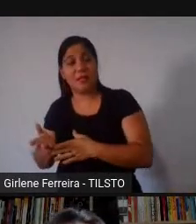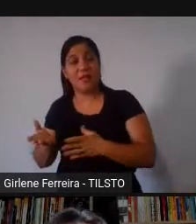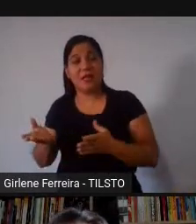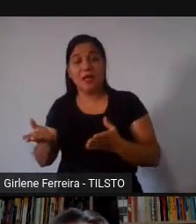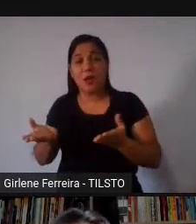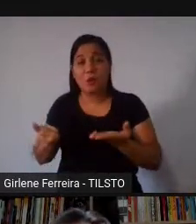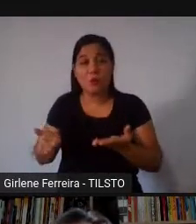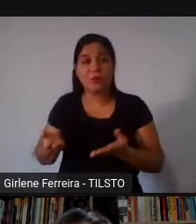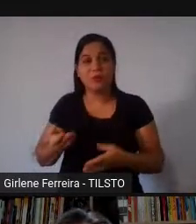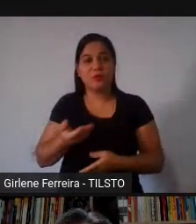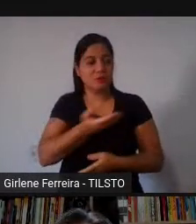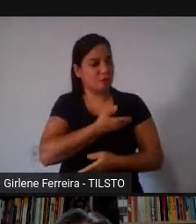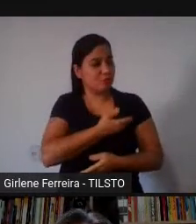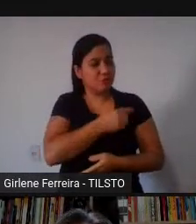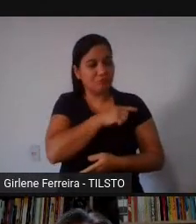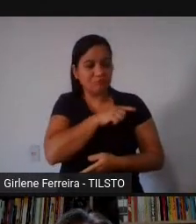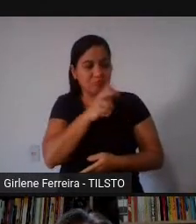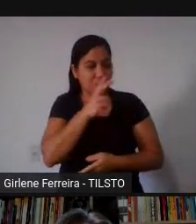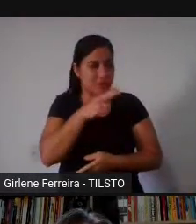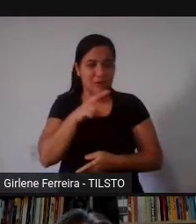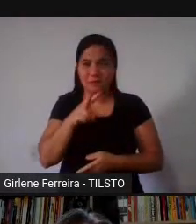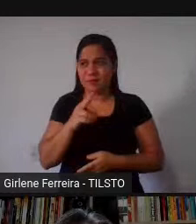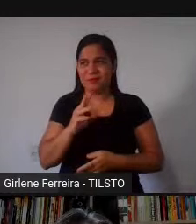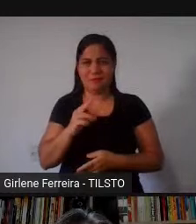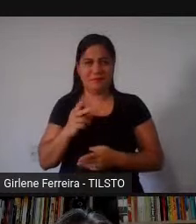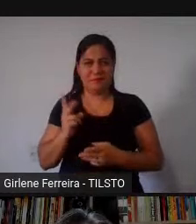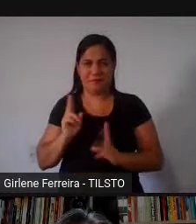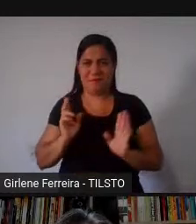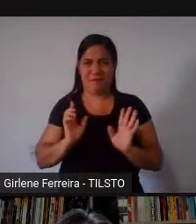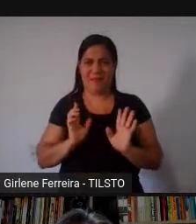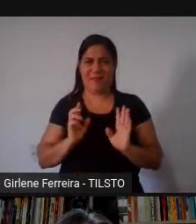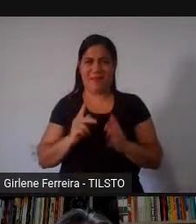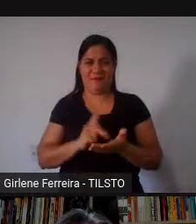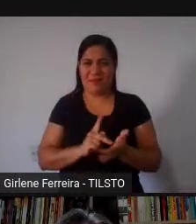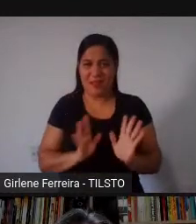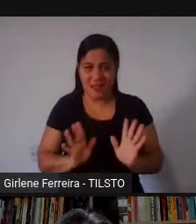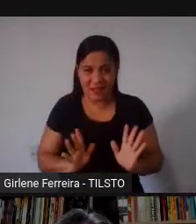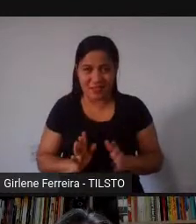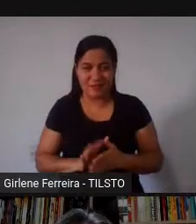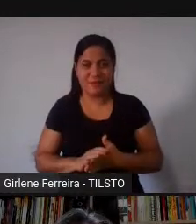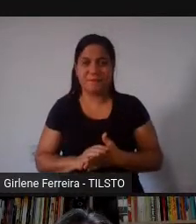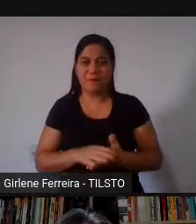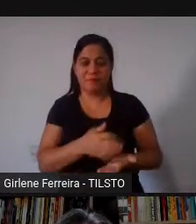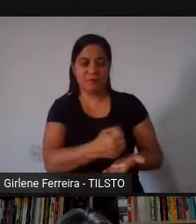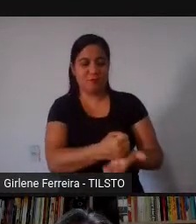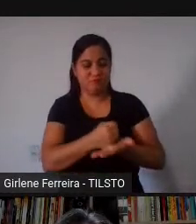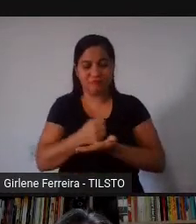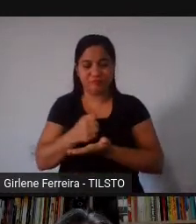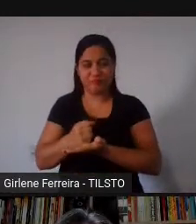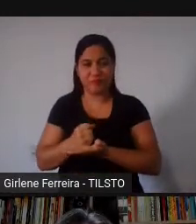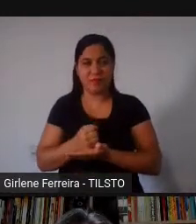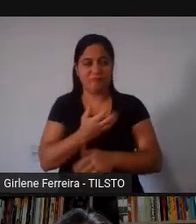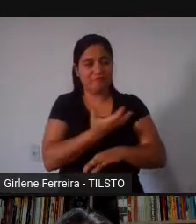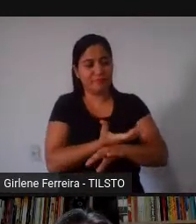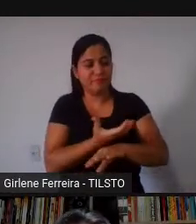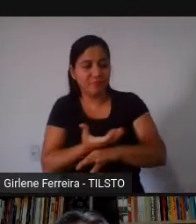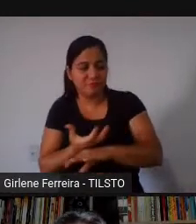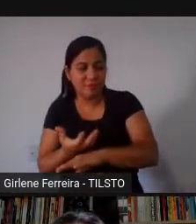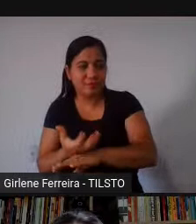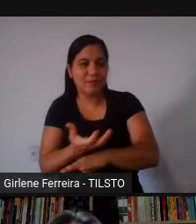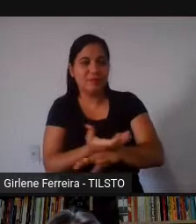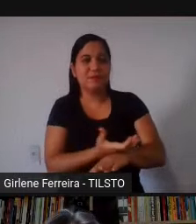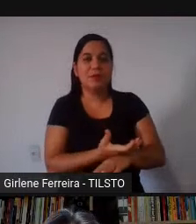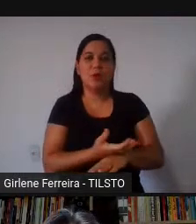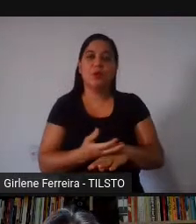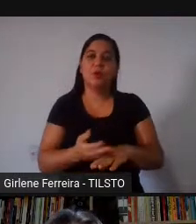início viram que não é nada disso, e todo esse amparo que eu tive, todas essas disciplinas que eu cursei, toda essa iniciação científica